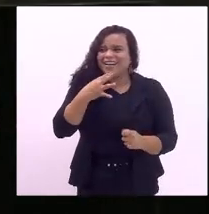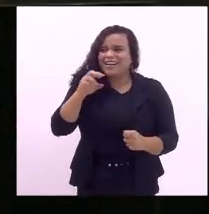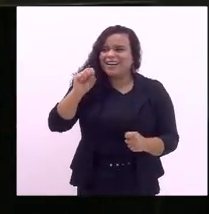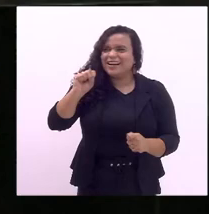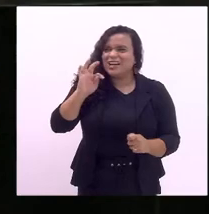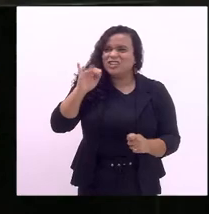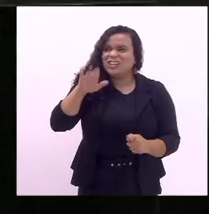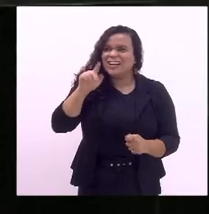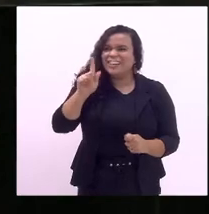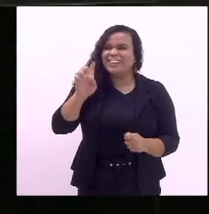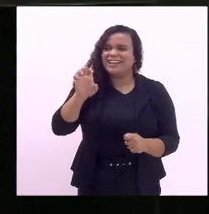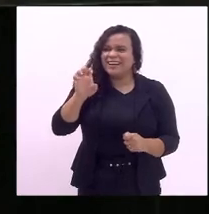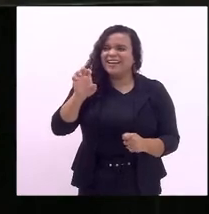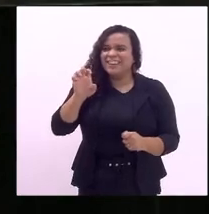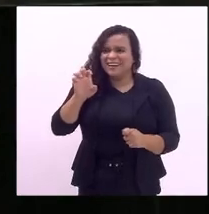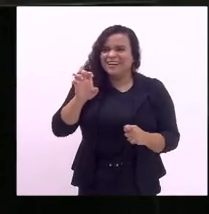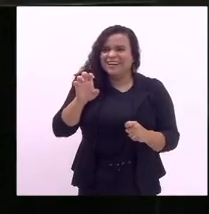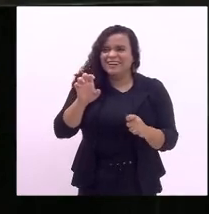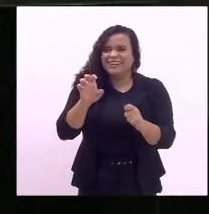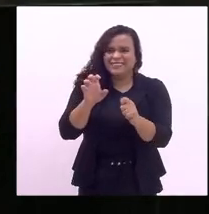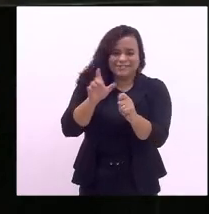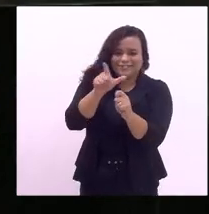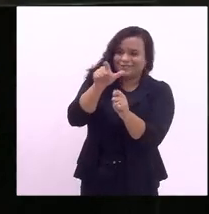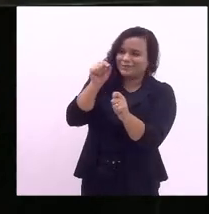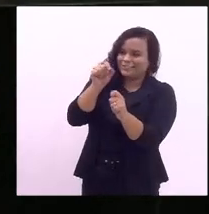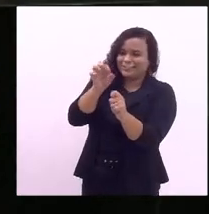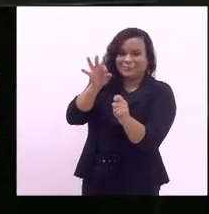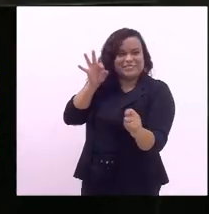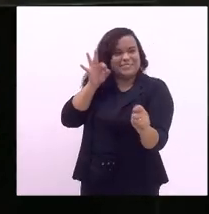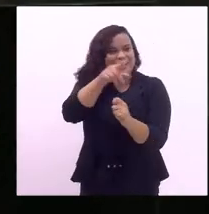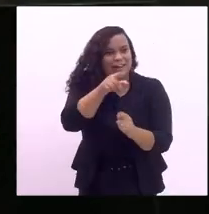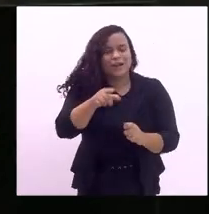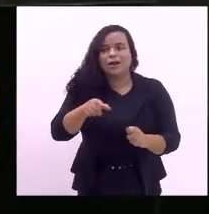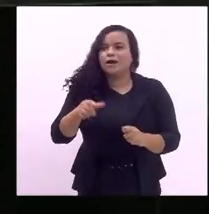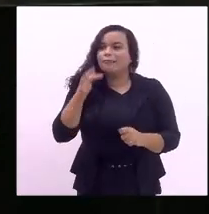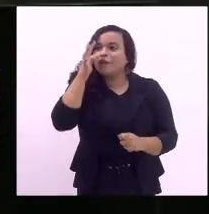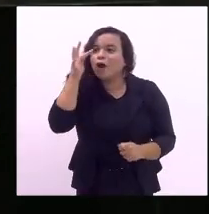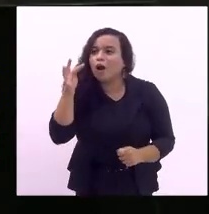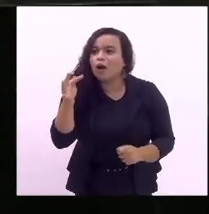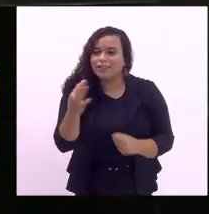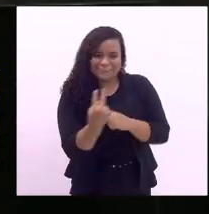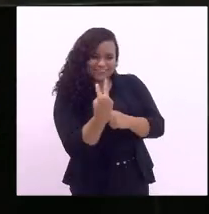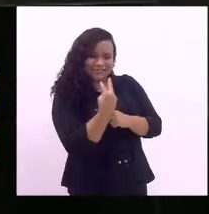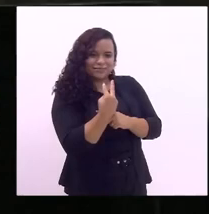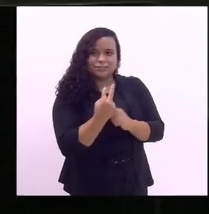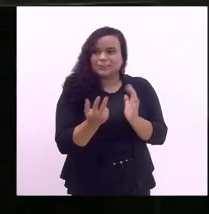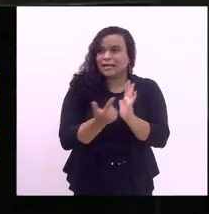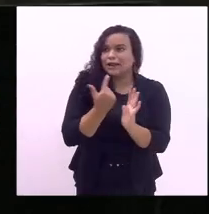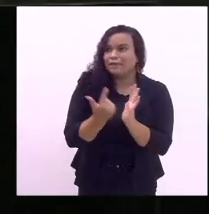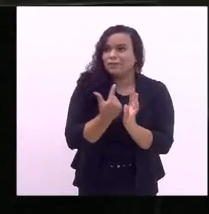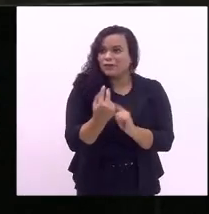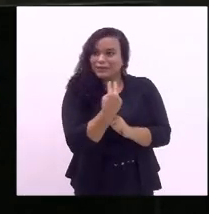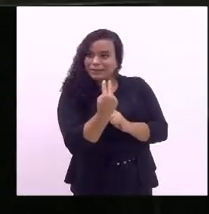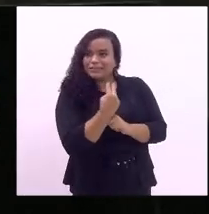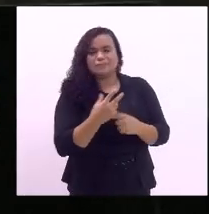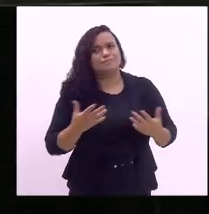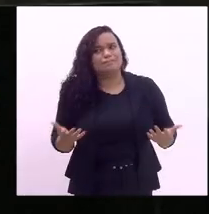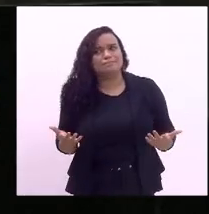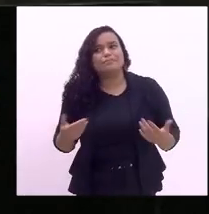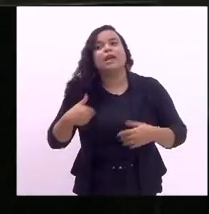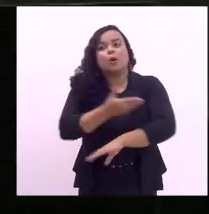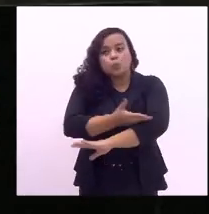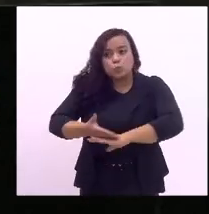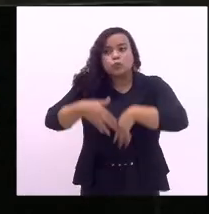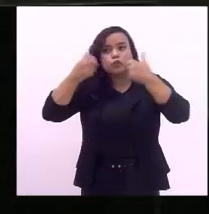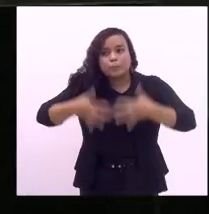Estilingue, exatamente, por uma flor, por livro. Porque, olha, eu costumo dizer,